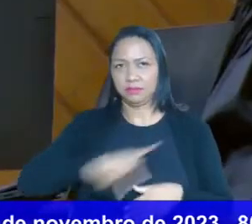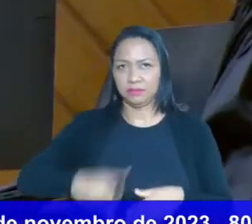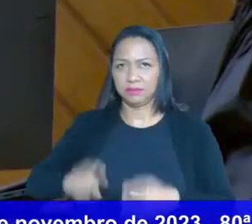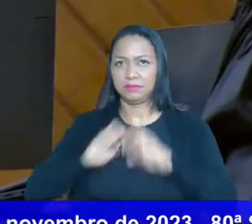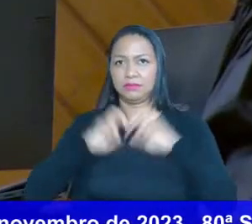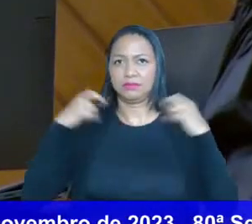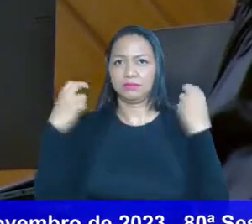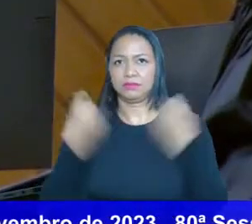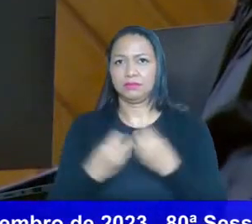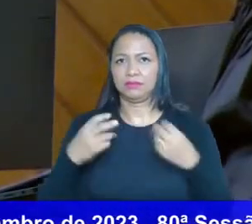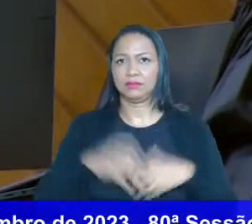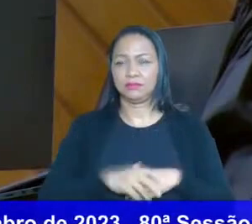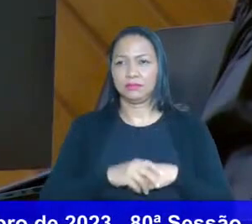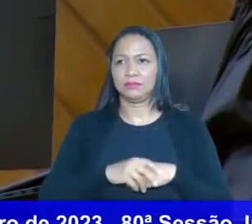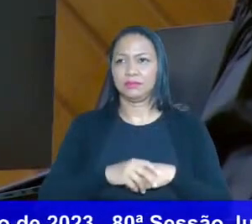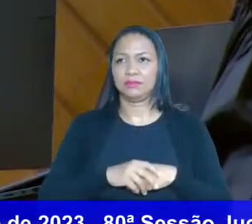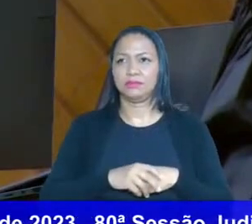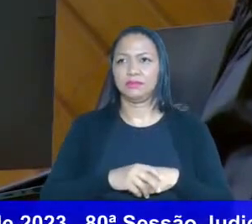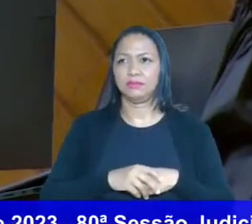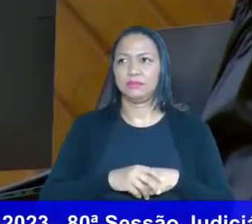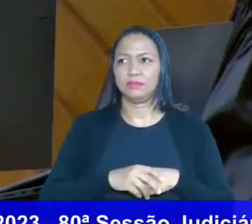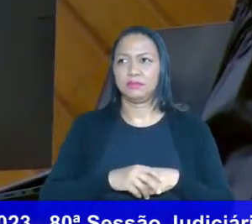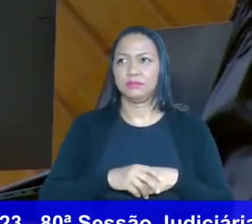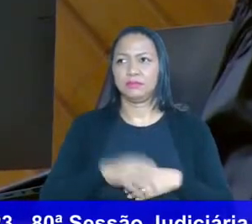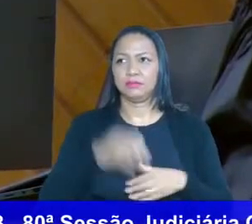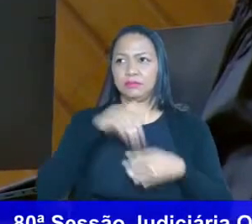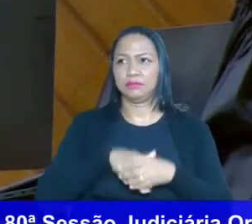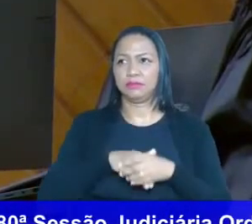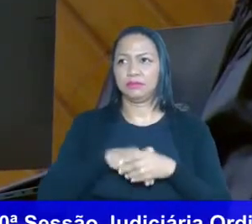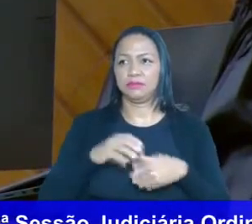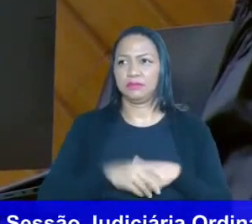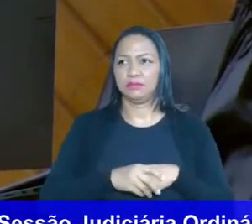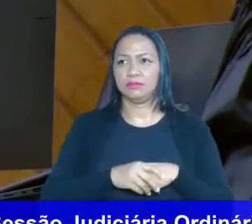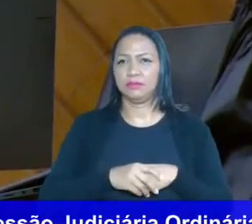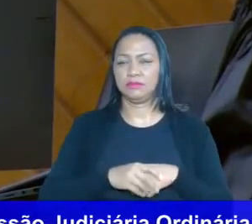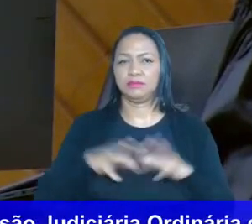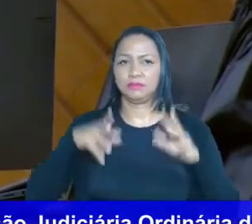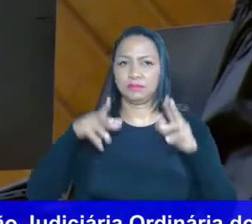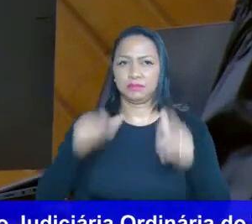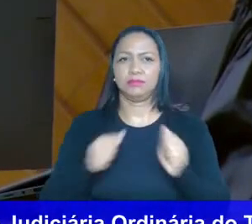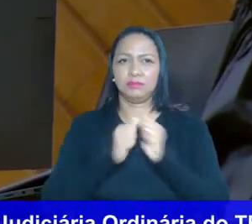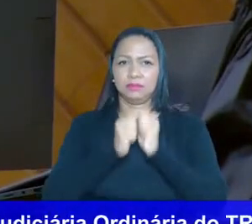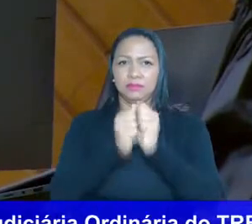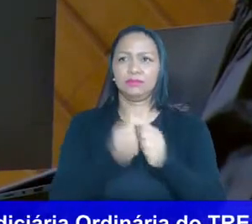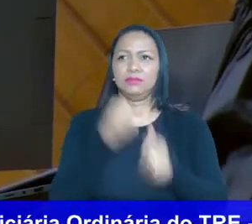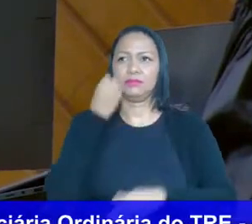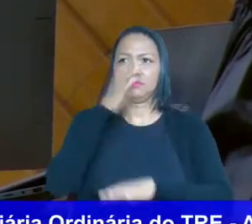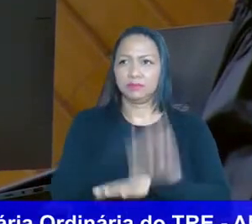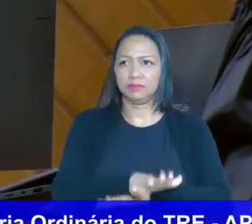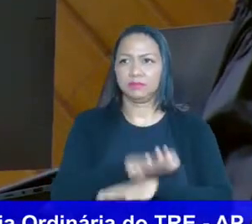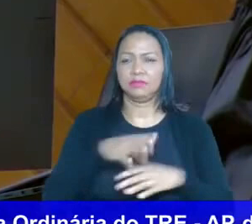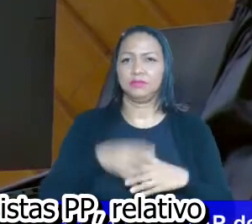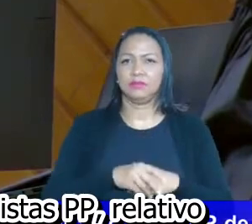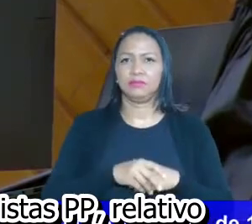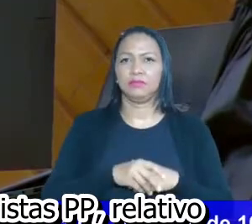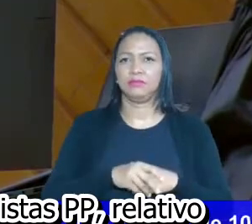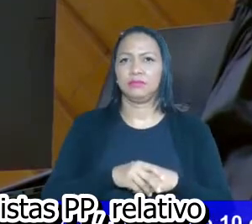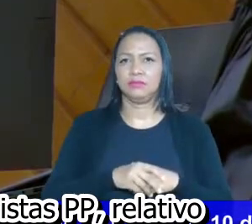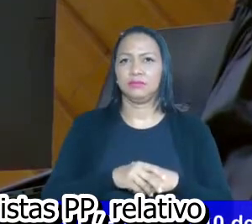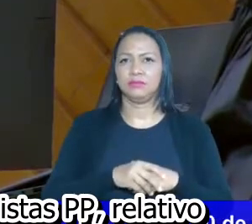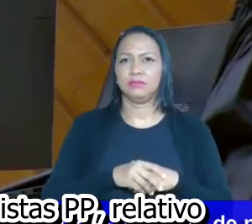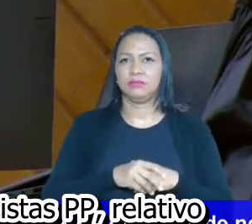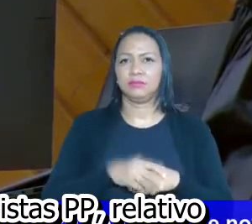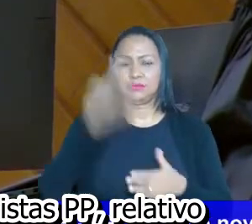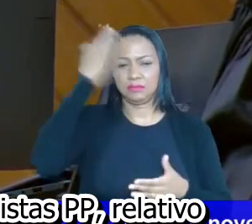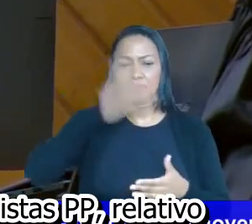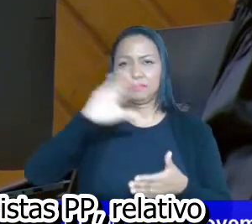eminentes pares, doutor Procurador Regional Eleitoral, a todos que nos acompanham, boa tarde. Fui dos autos de